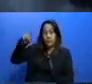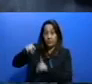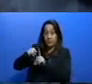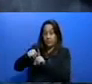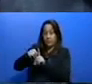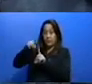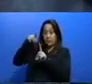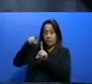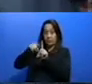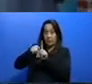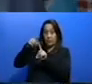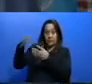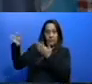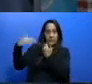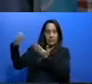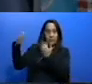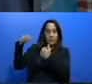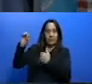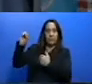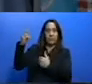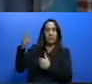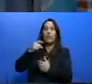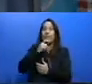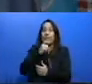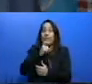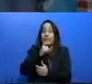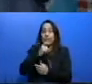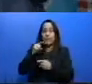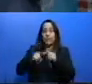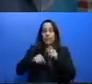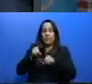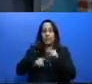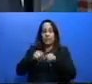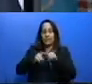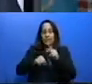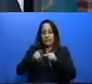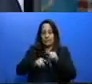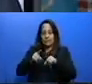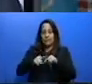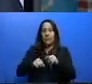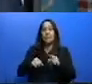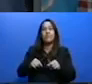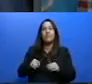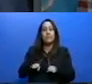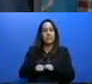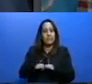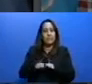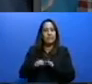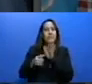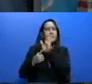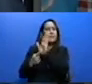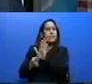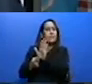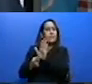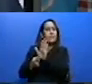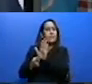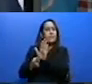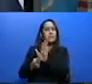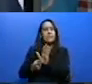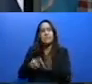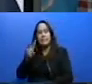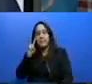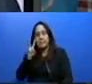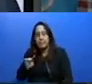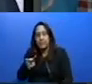na segunda e quais os materiais que aparecem. Na primeira imagem, nessa caixa aqui, a gente já vê